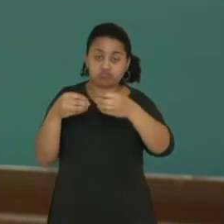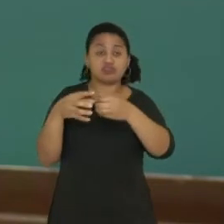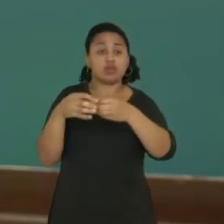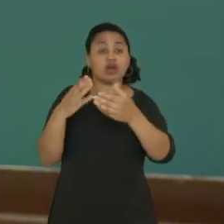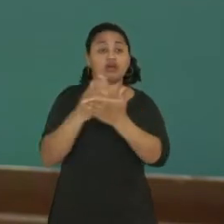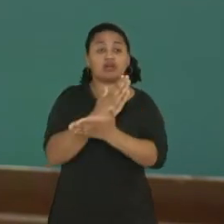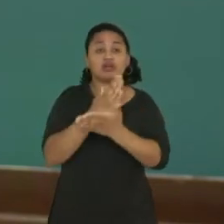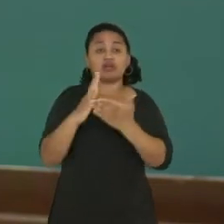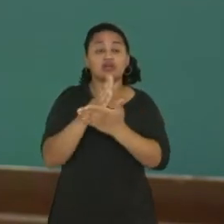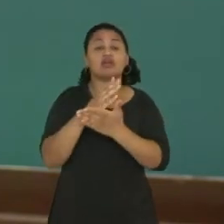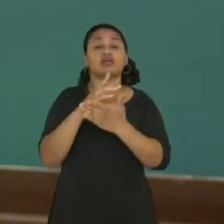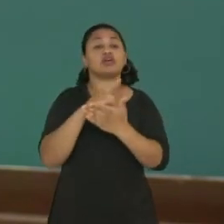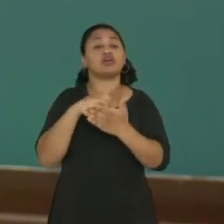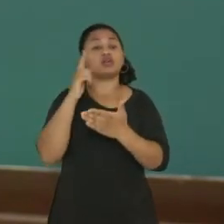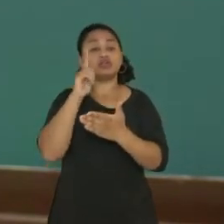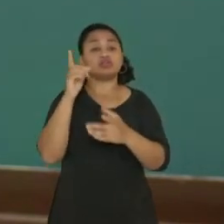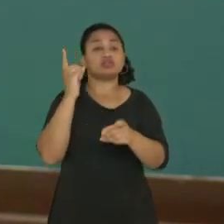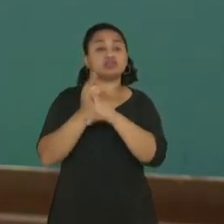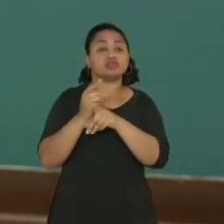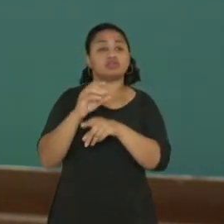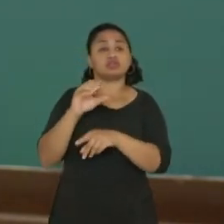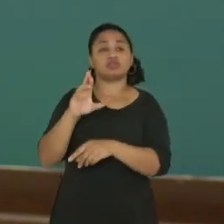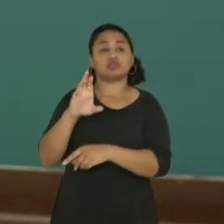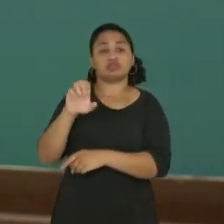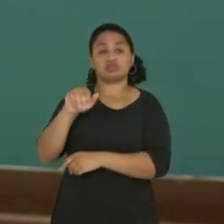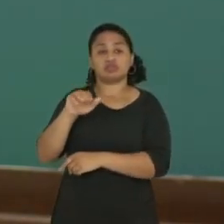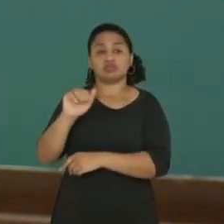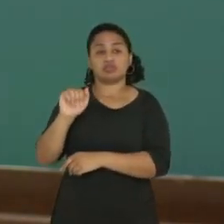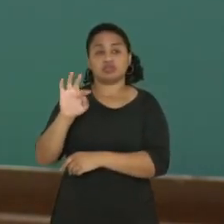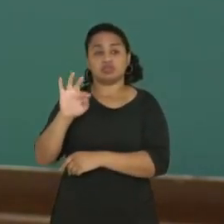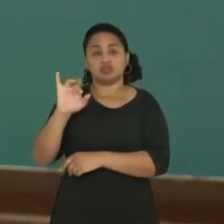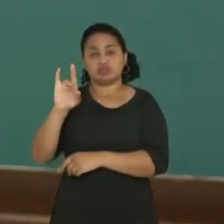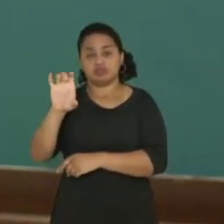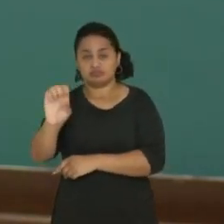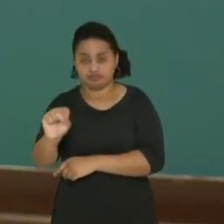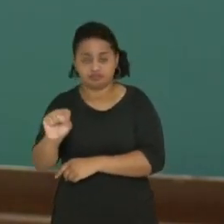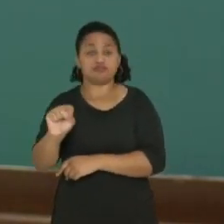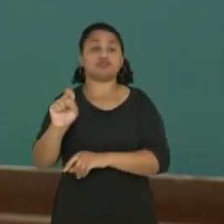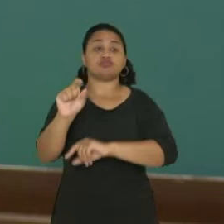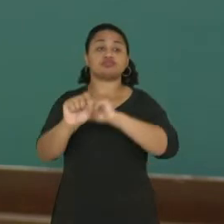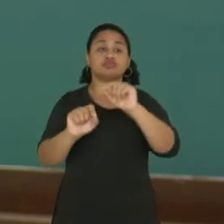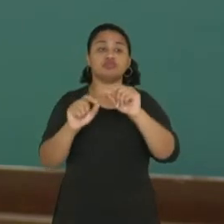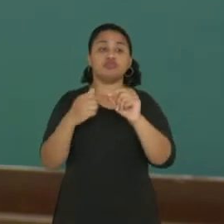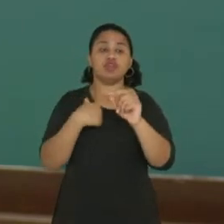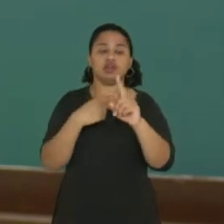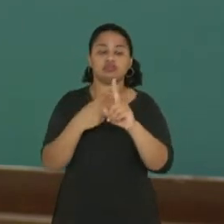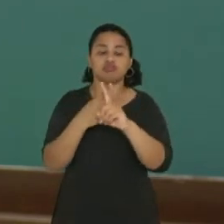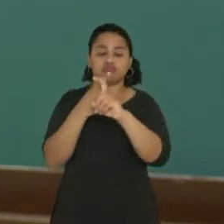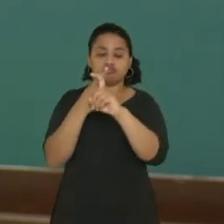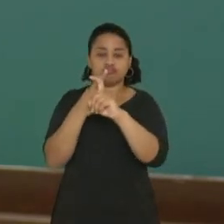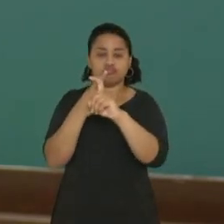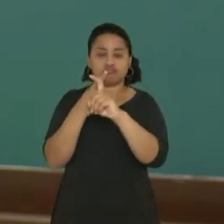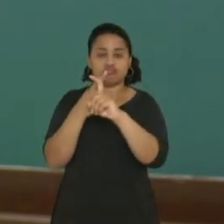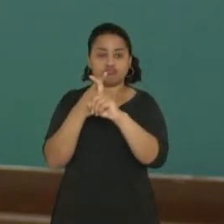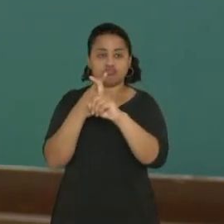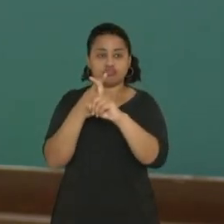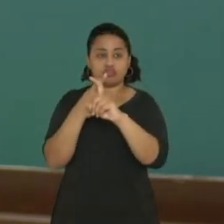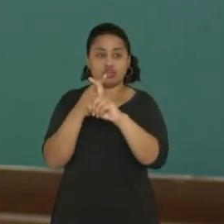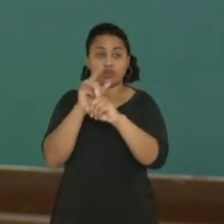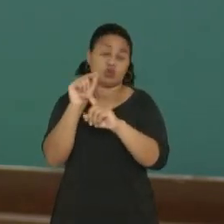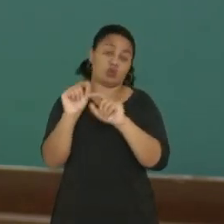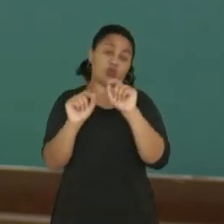vai encontrar essas cromátides aqui. É como se a gente tivesse dois cromossomos e eles